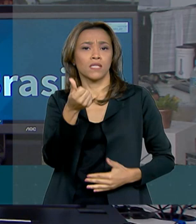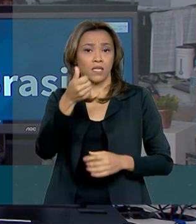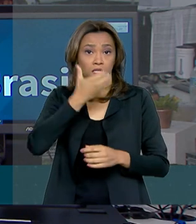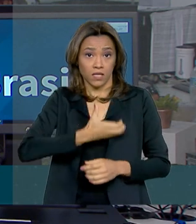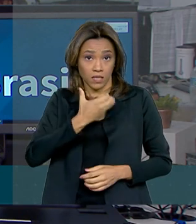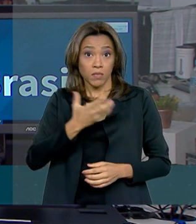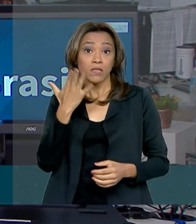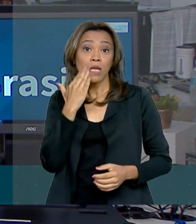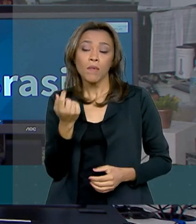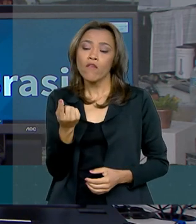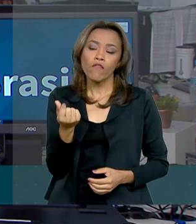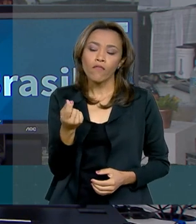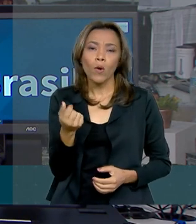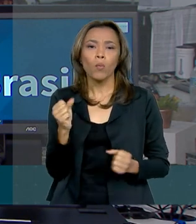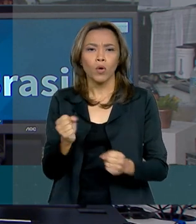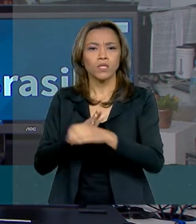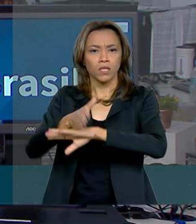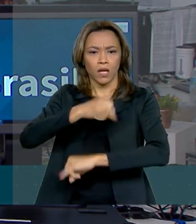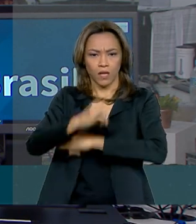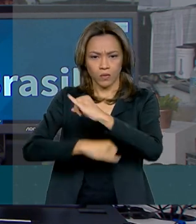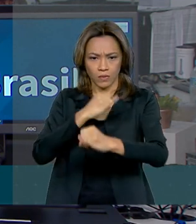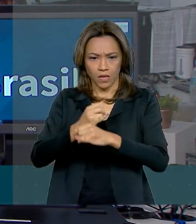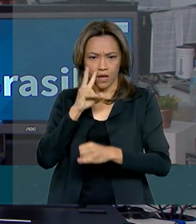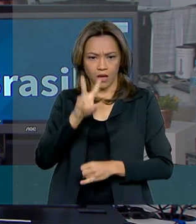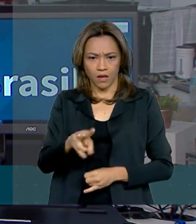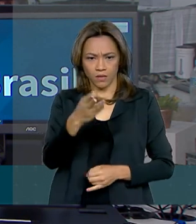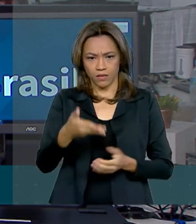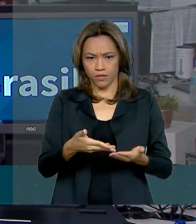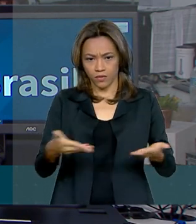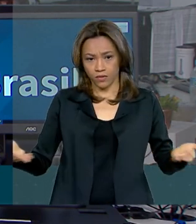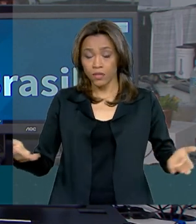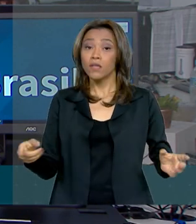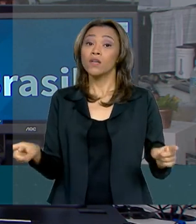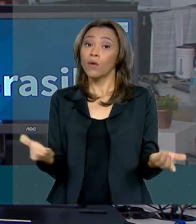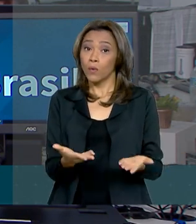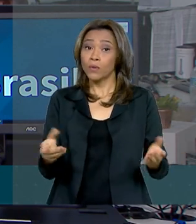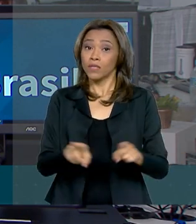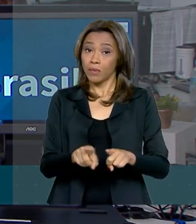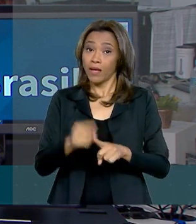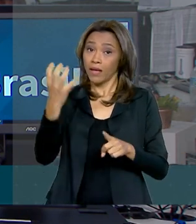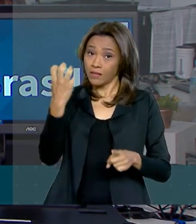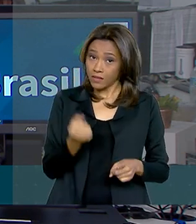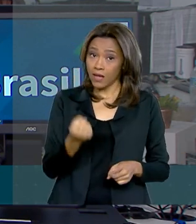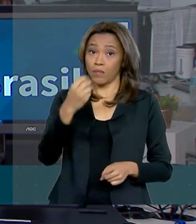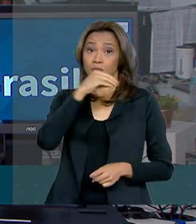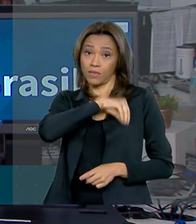pelo site meu inss e hoje também os beneficiários recebem o salário de novembro